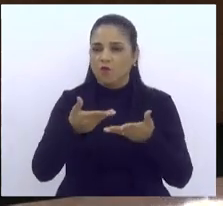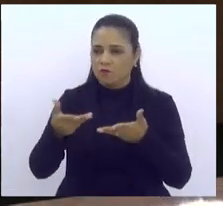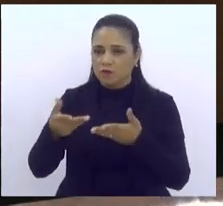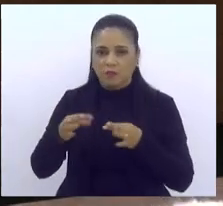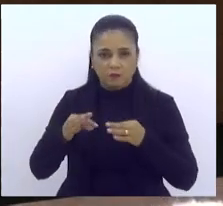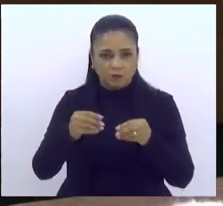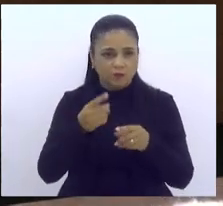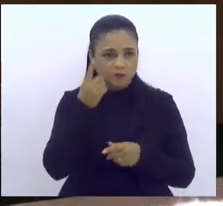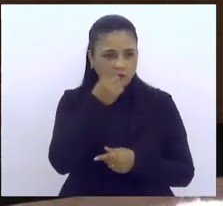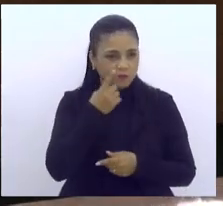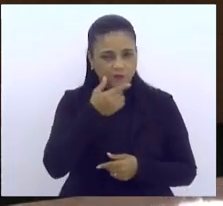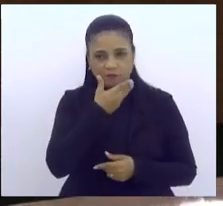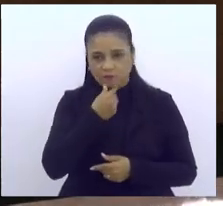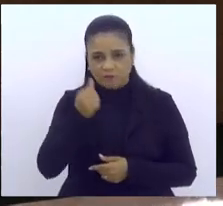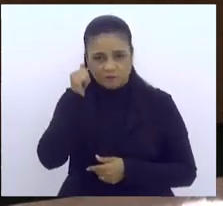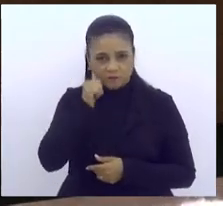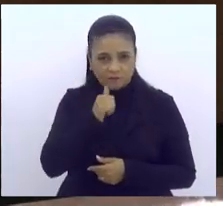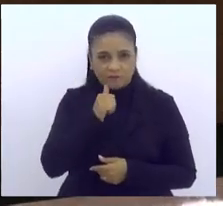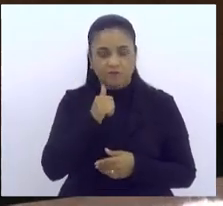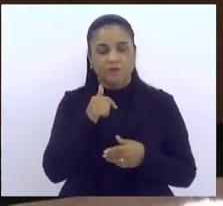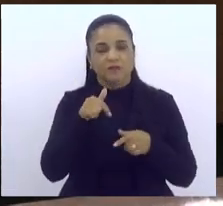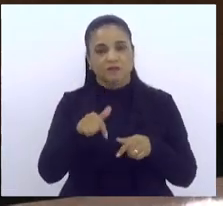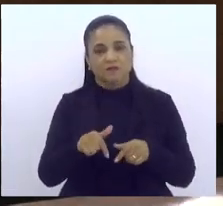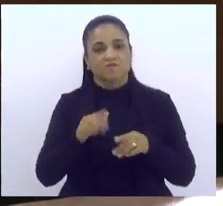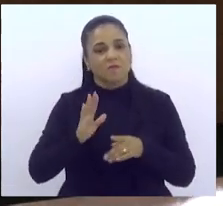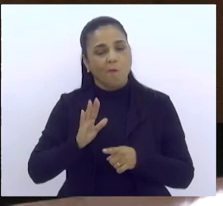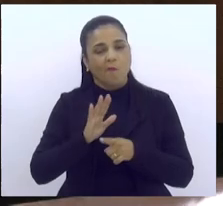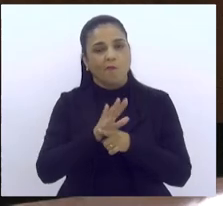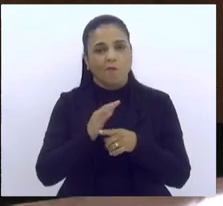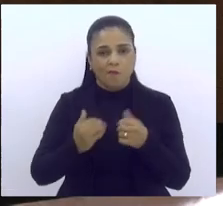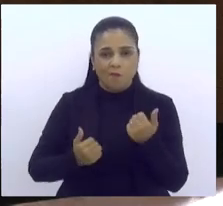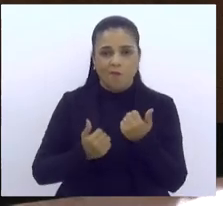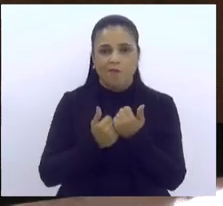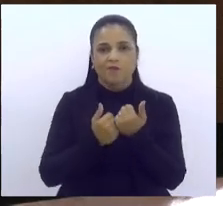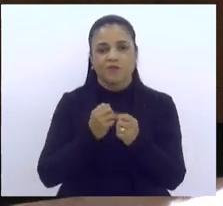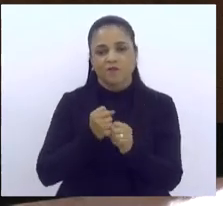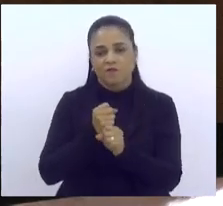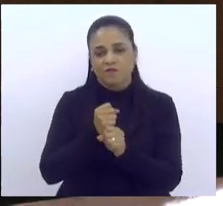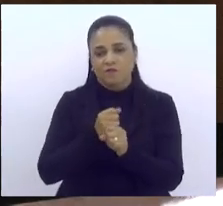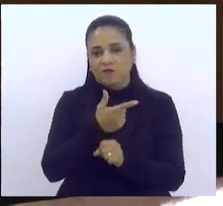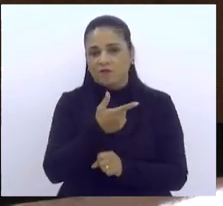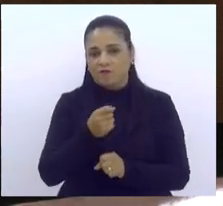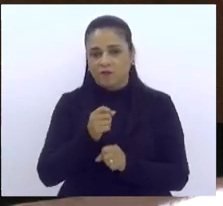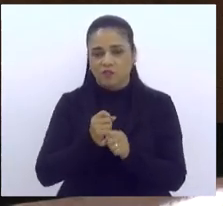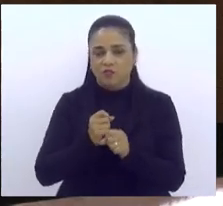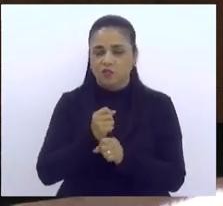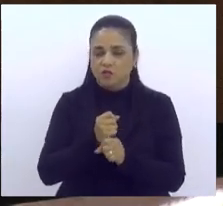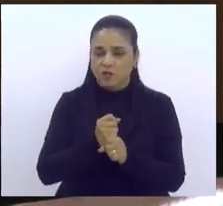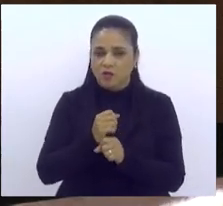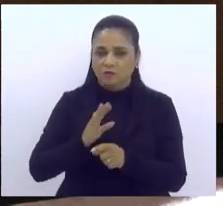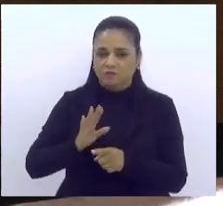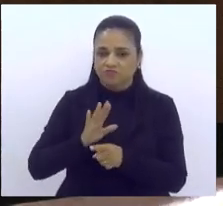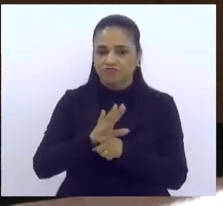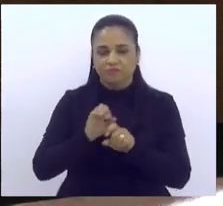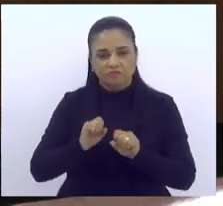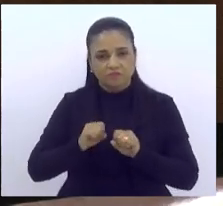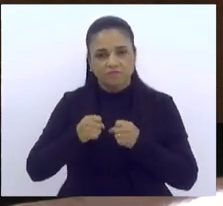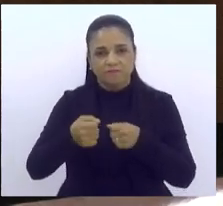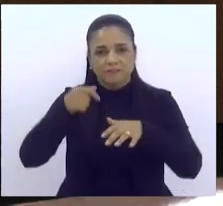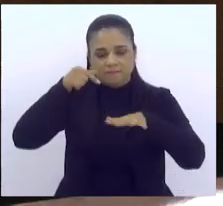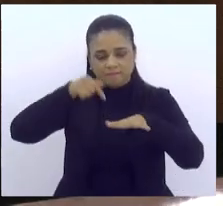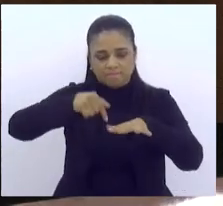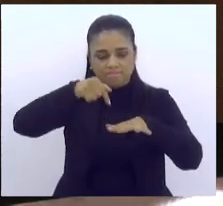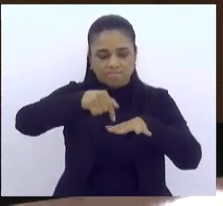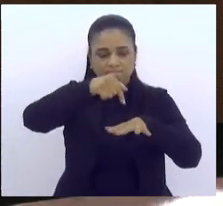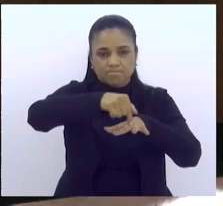deputados e deputadas dessa casa, que colaboraram, né, nesses últimos 20 anos em defesa dos territórios quilombolas,